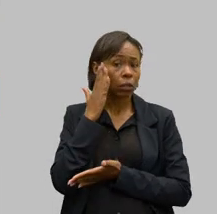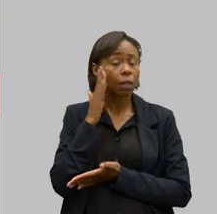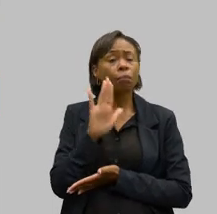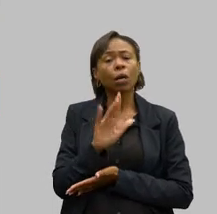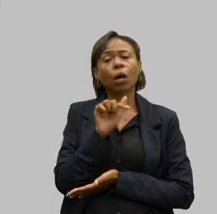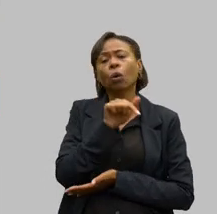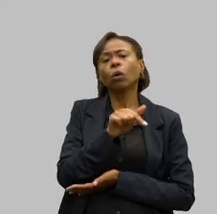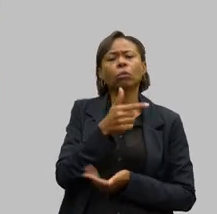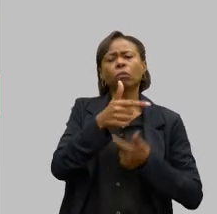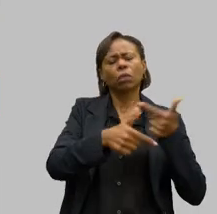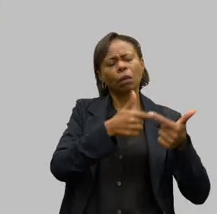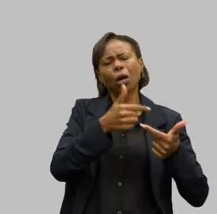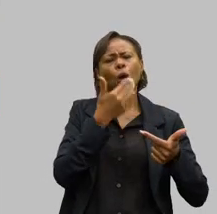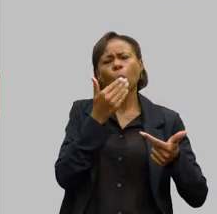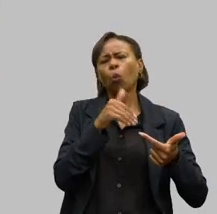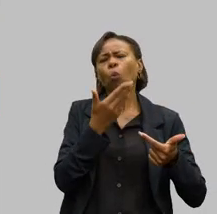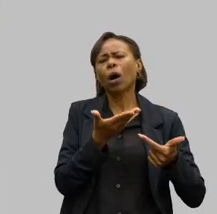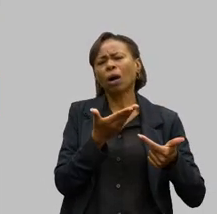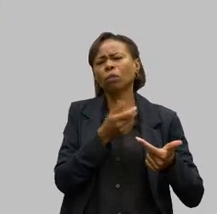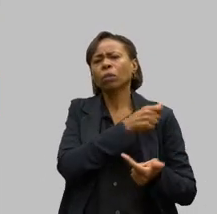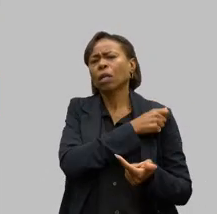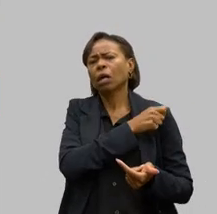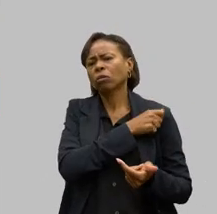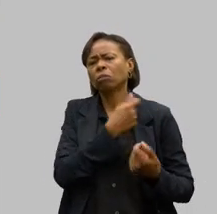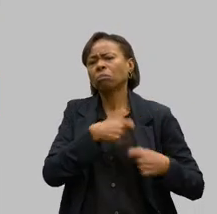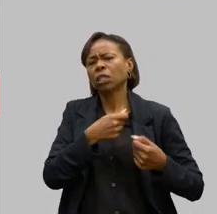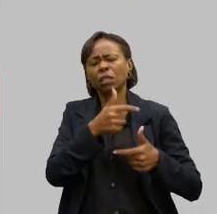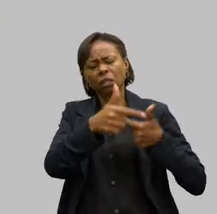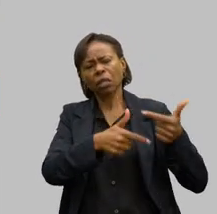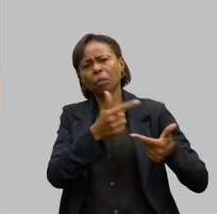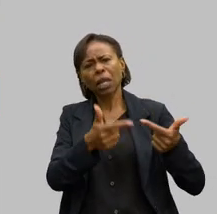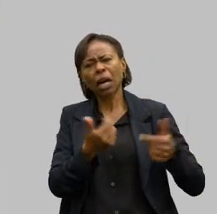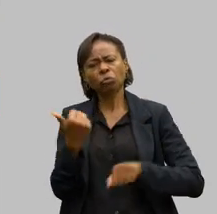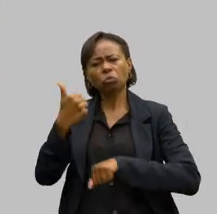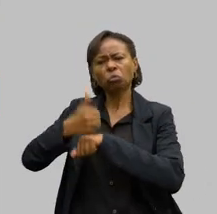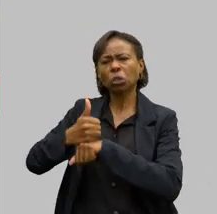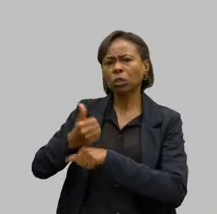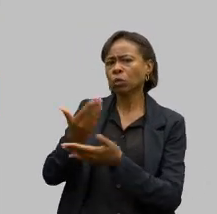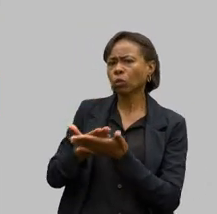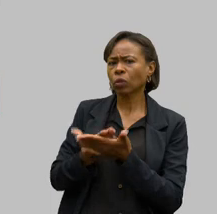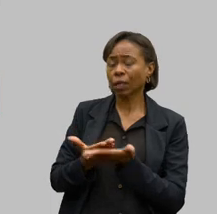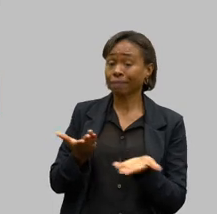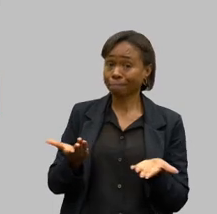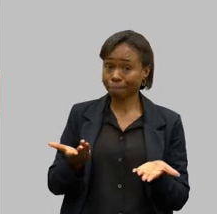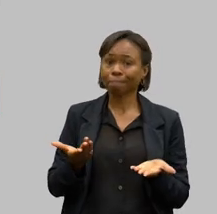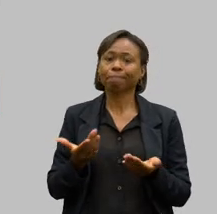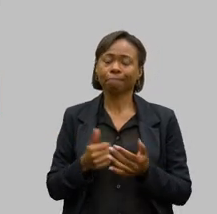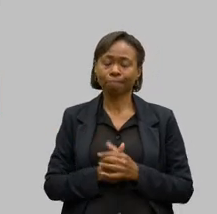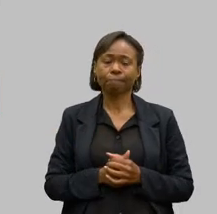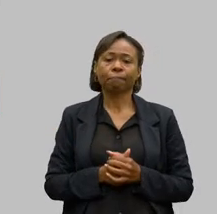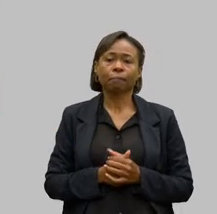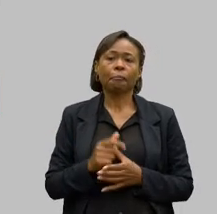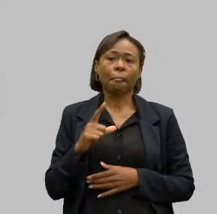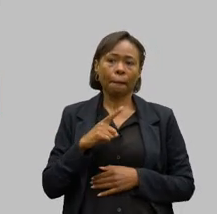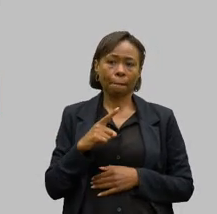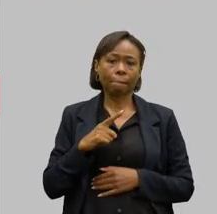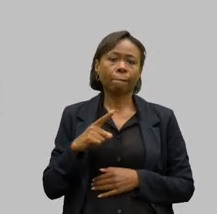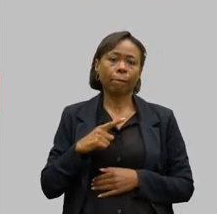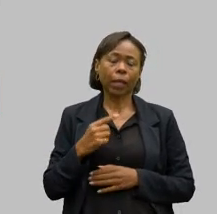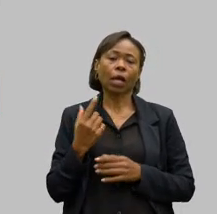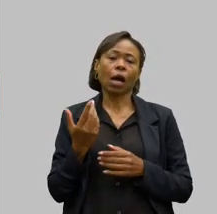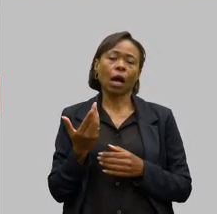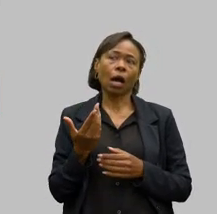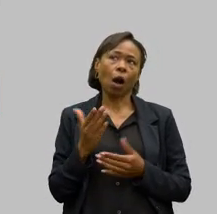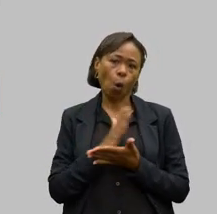esse que o estudante tem que ir fazer ao invés de estudar? Então, nós temos atendido algumas